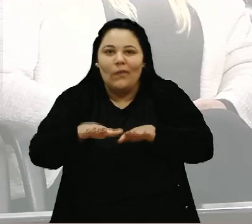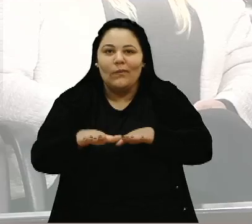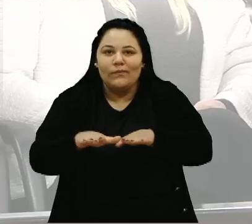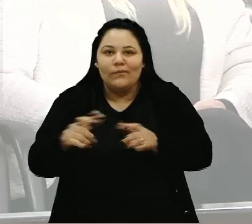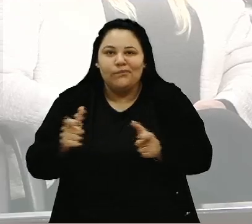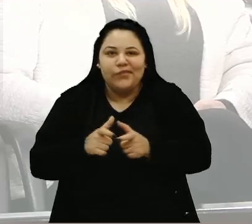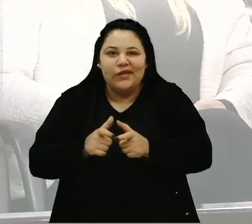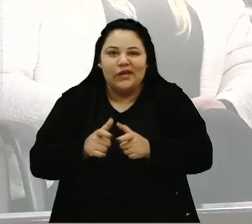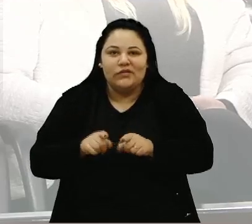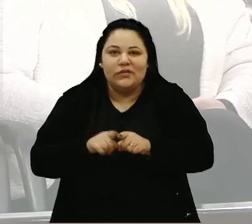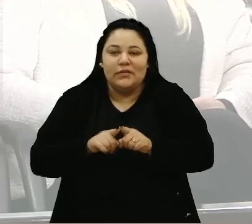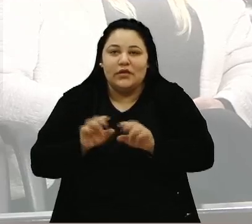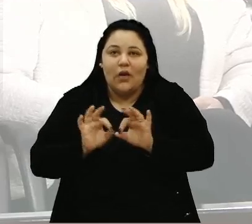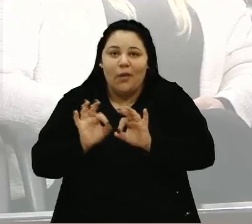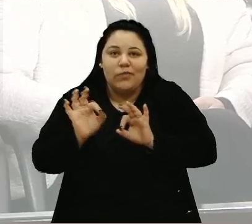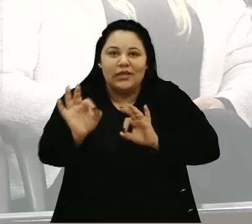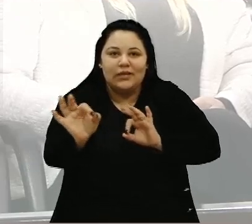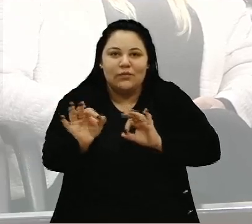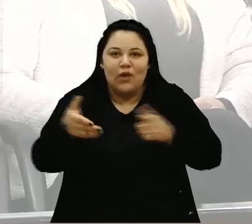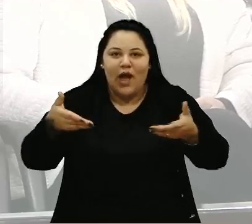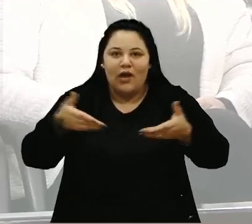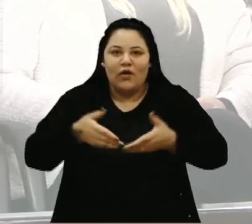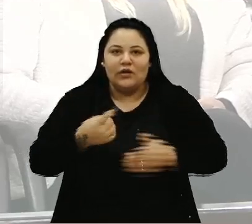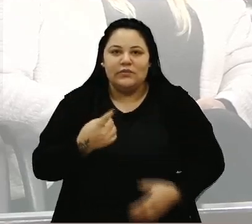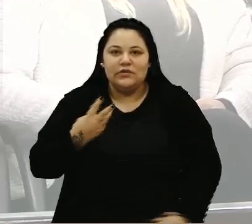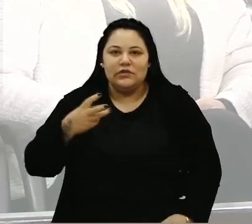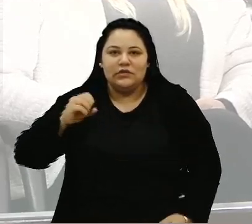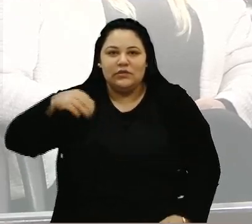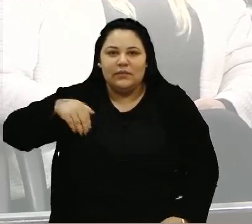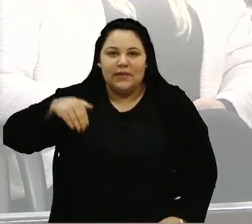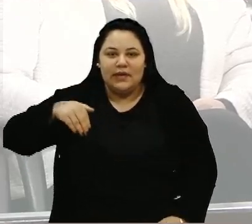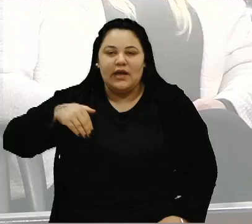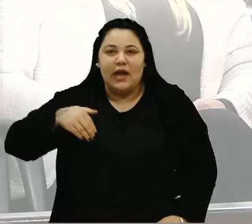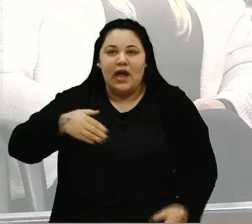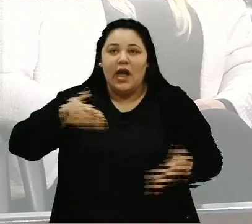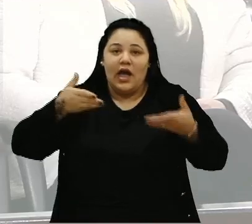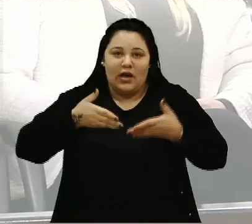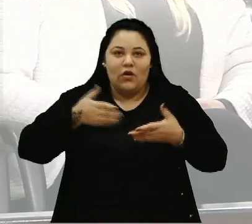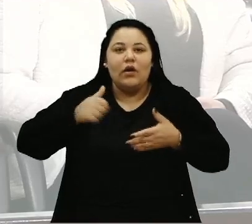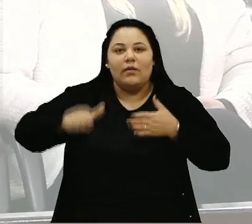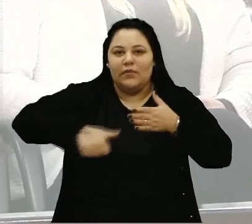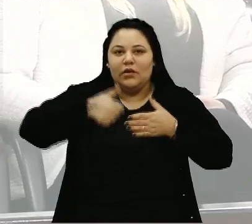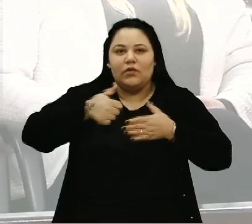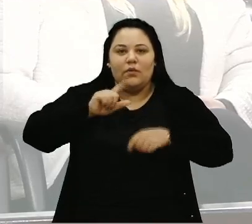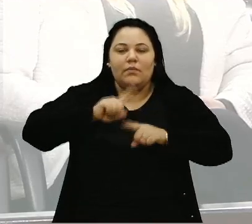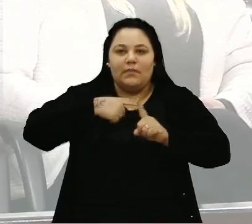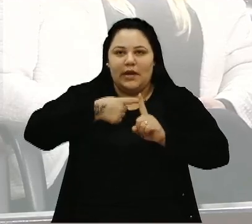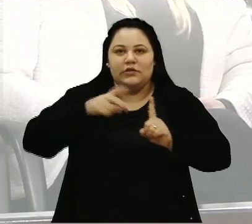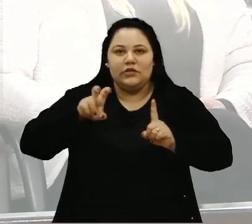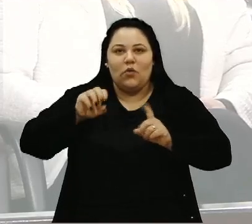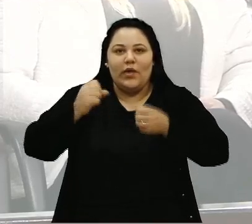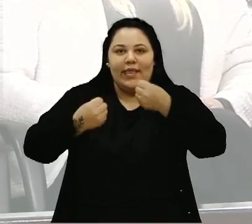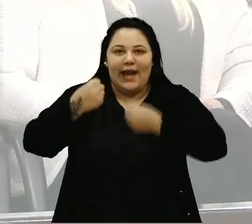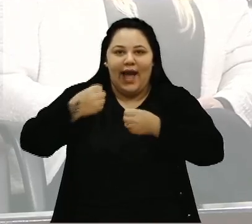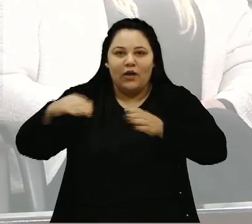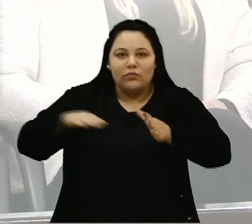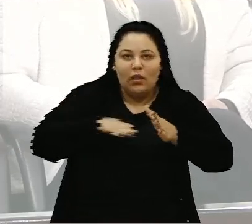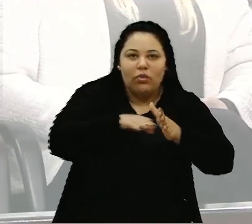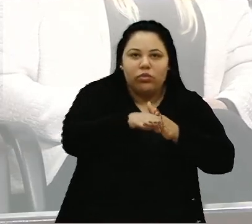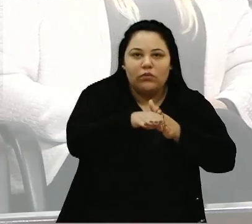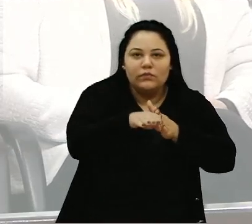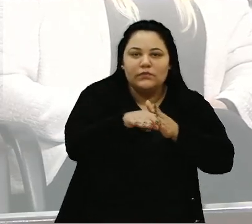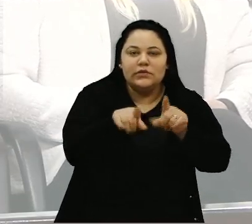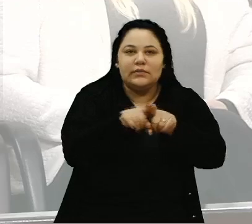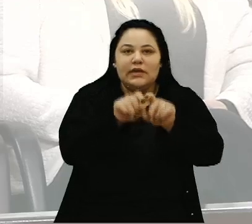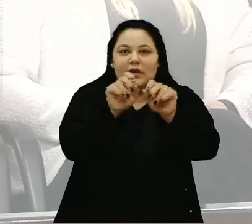nós ampliamos ele para 130 metros, agora está cabendo mais de 50 carros dentro do refúgio, e quem fez essa